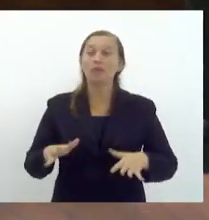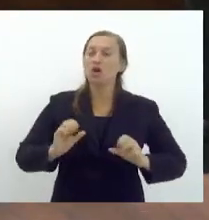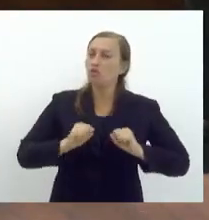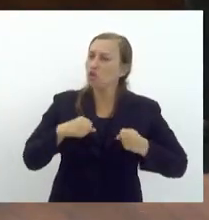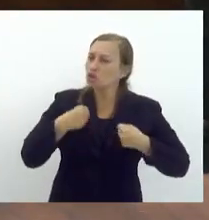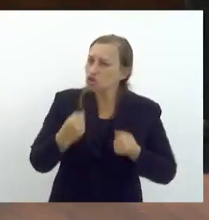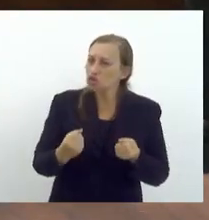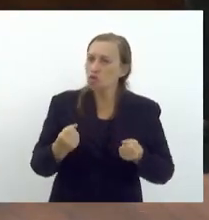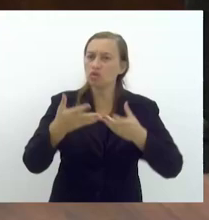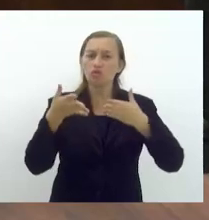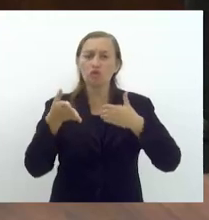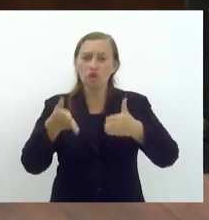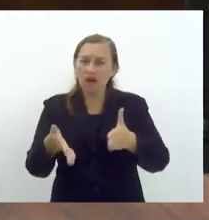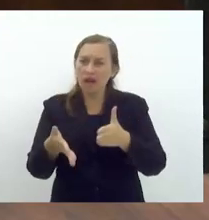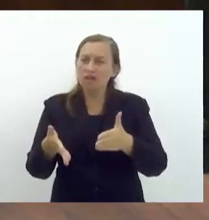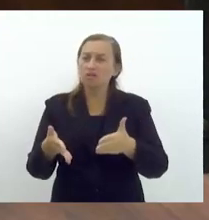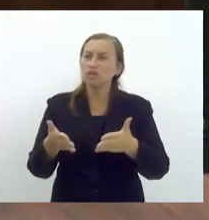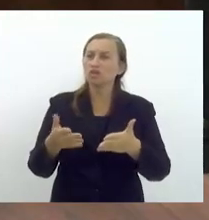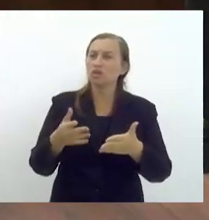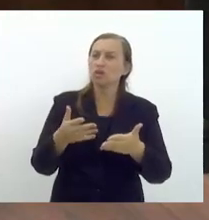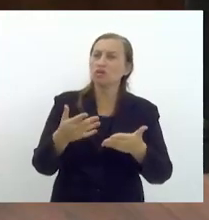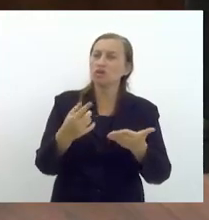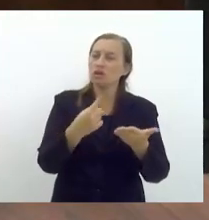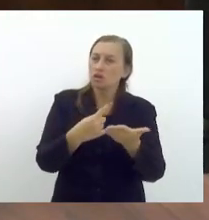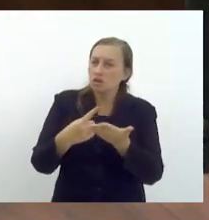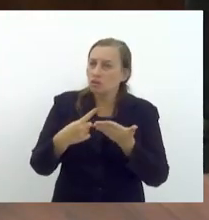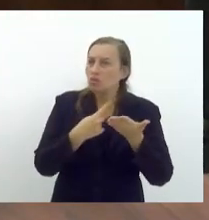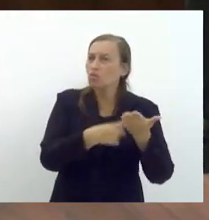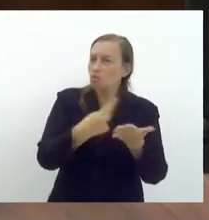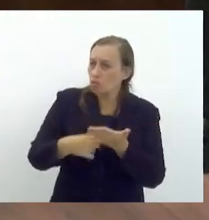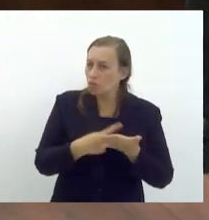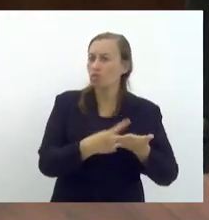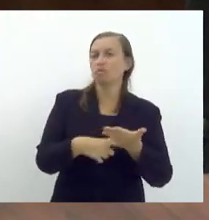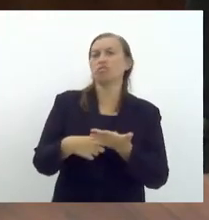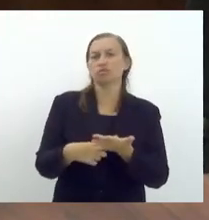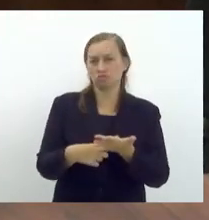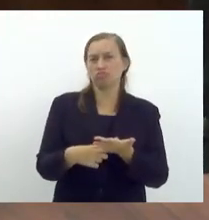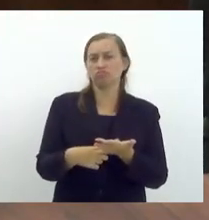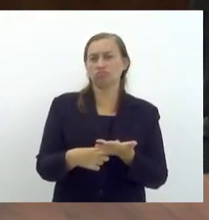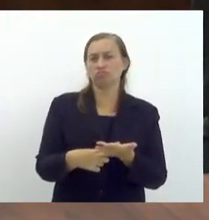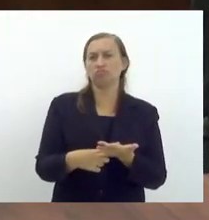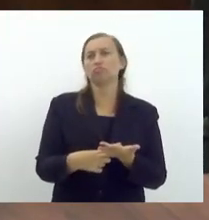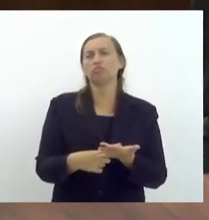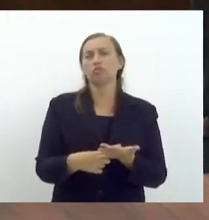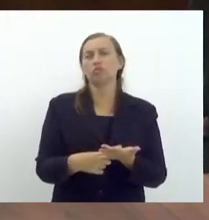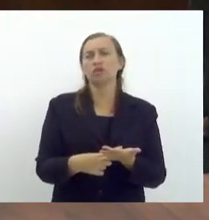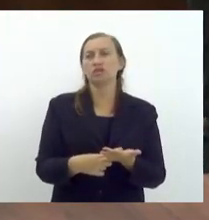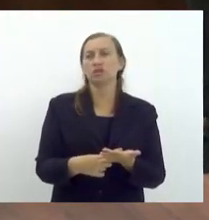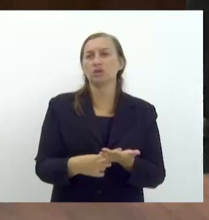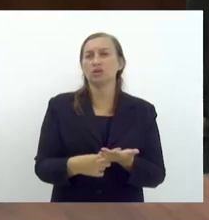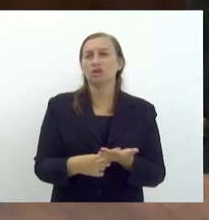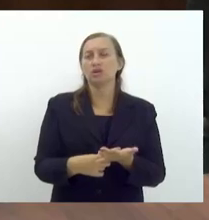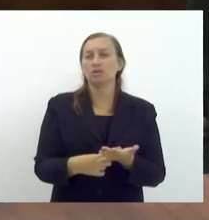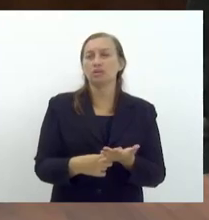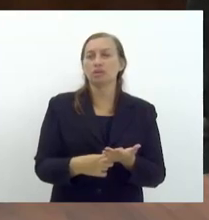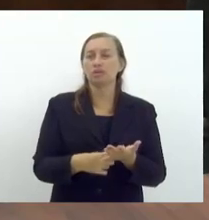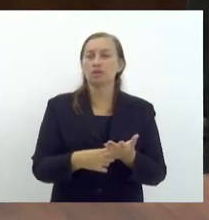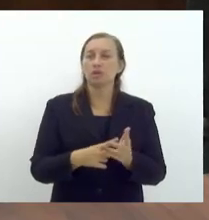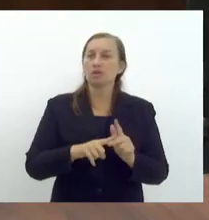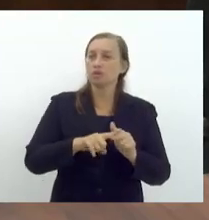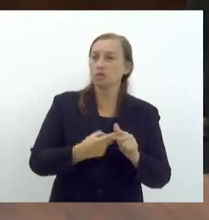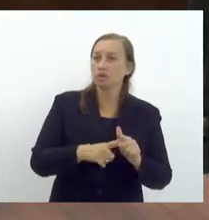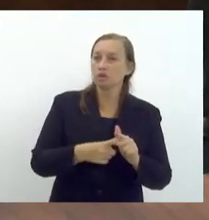um esforço concentrado e a gente chegou num num num bom num bom entendimento para manutenção de programas